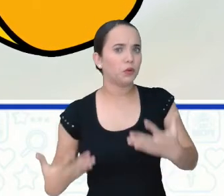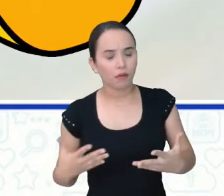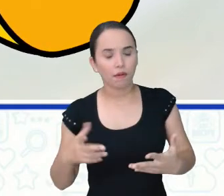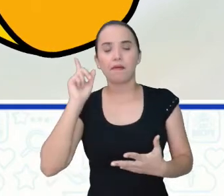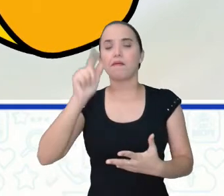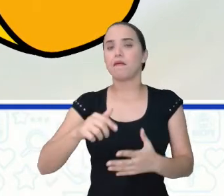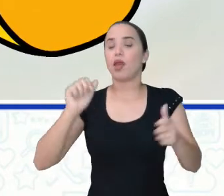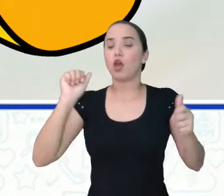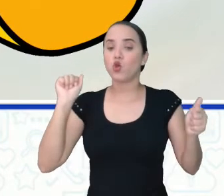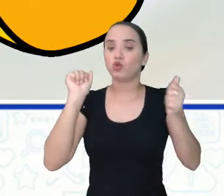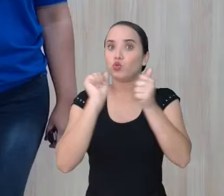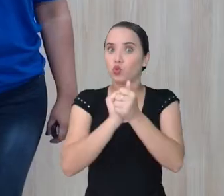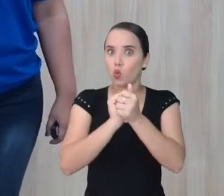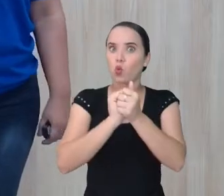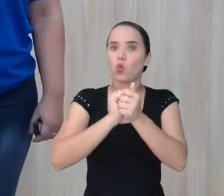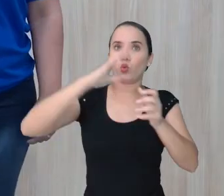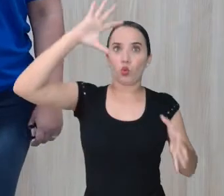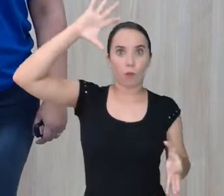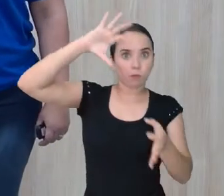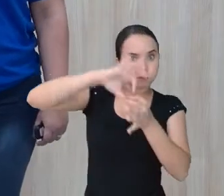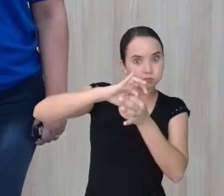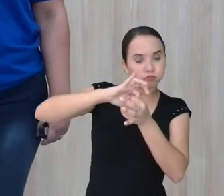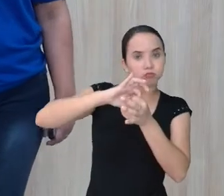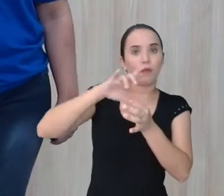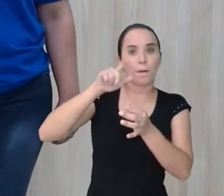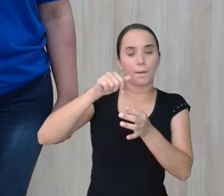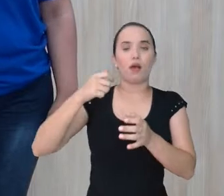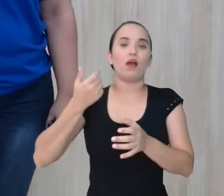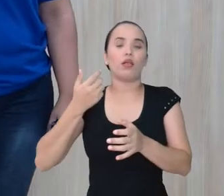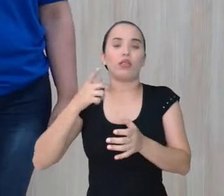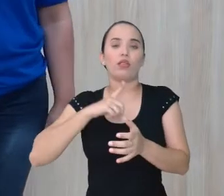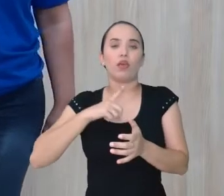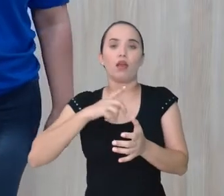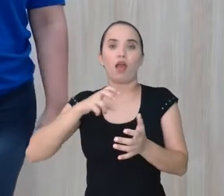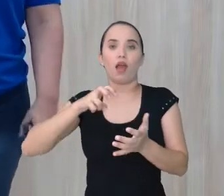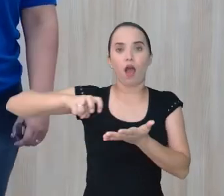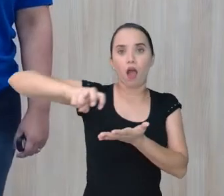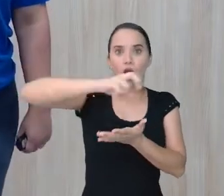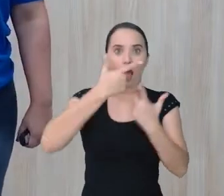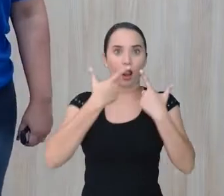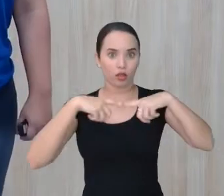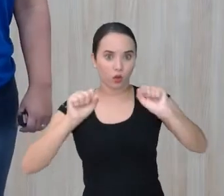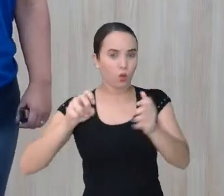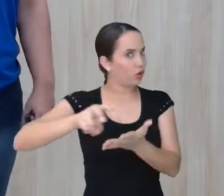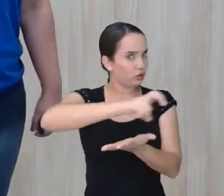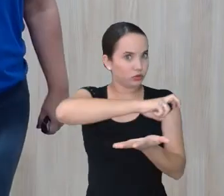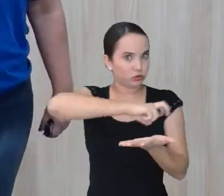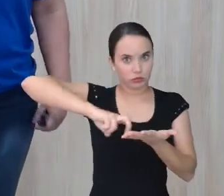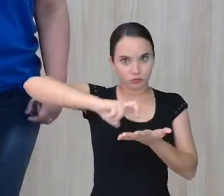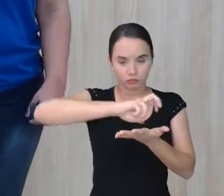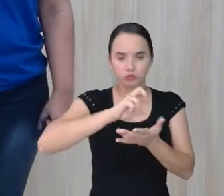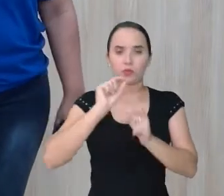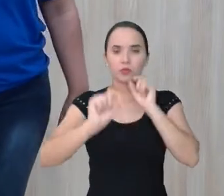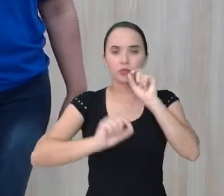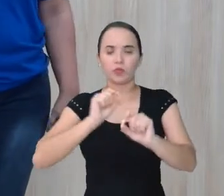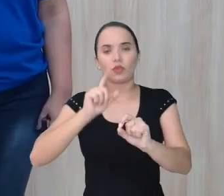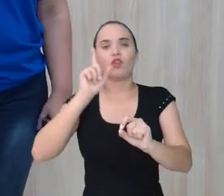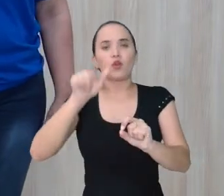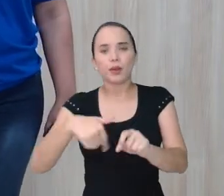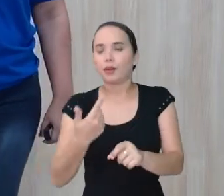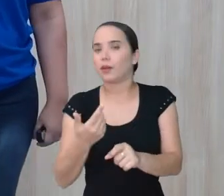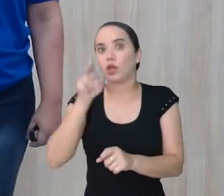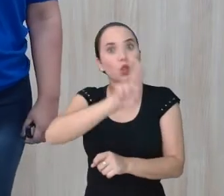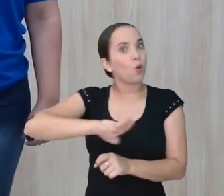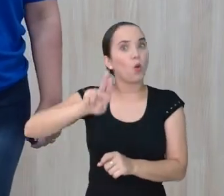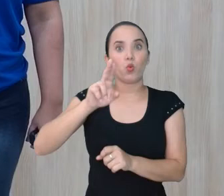geralmente vem acompanhada da linguagem não verbal. O que é a linguagem não verbal mesmo? É aquela linguagem que não se